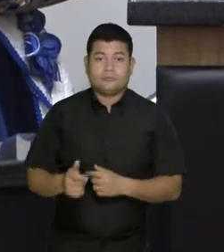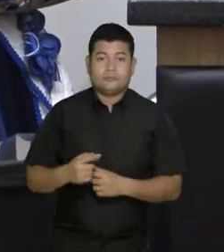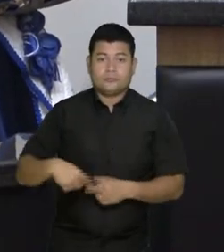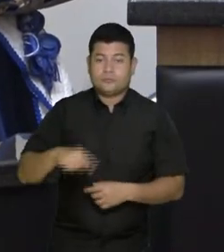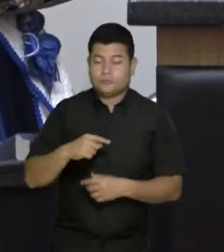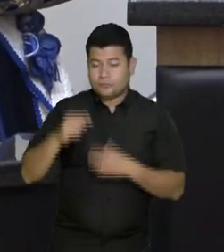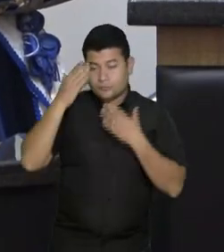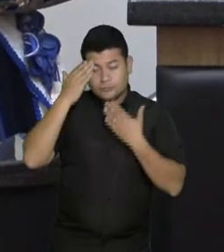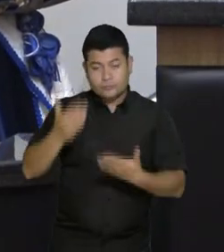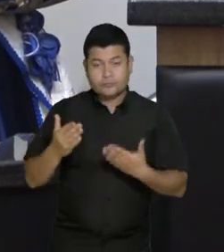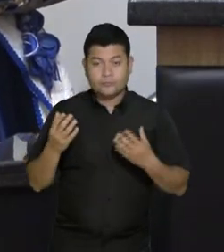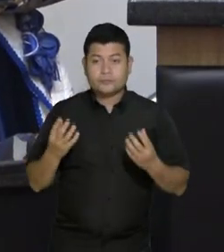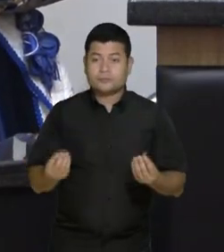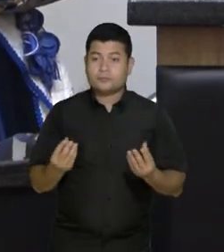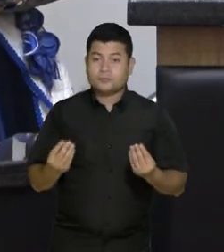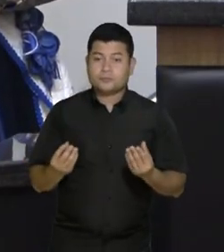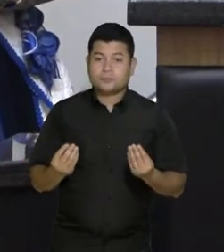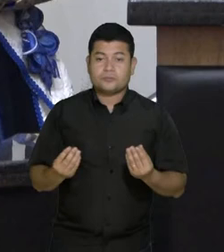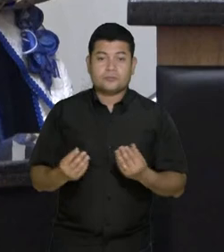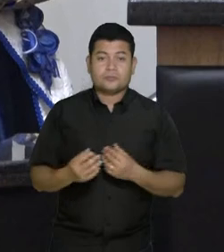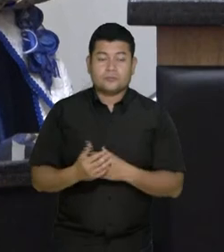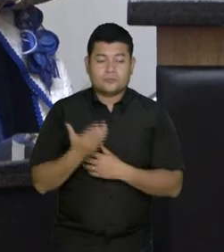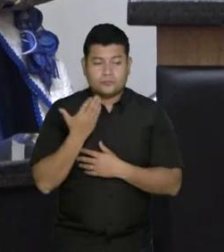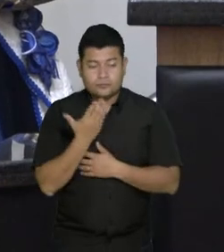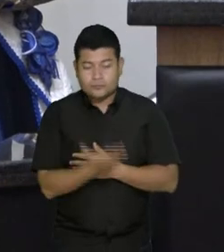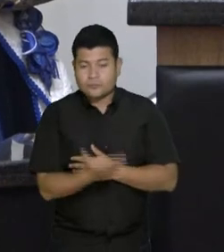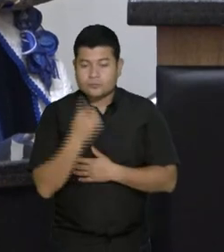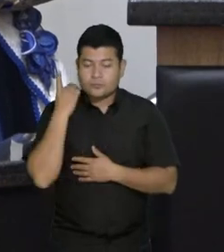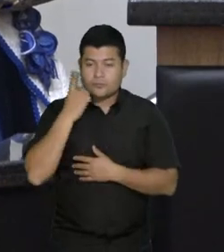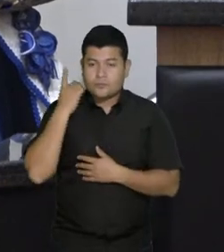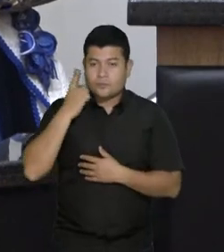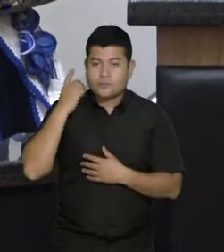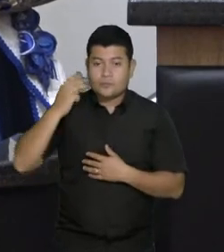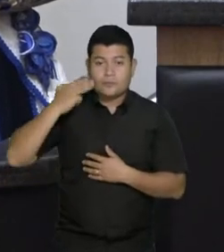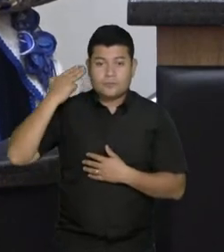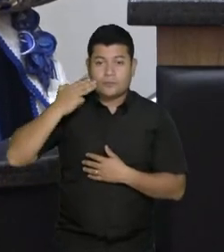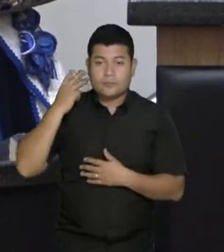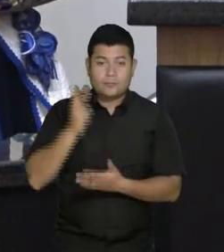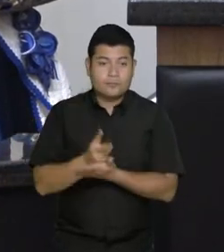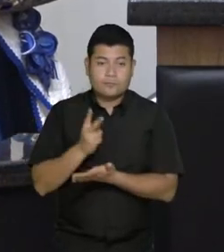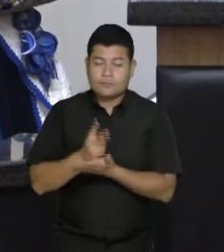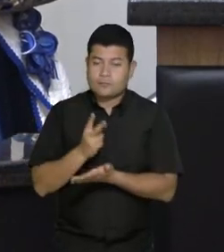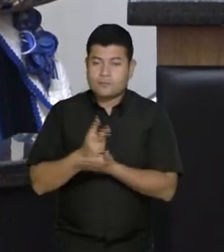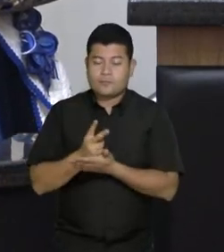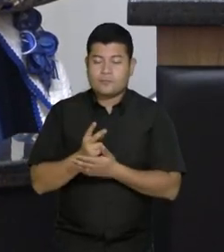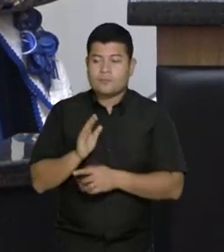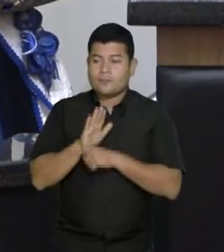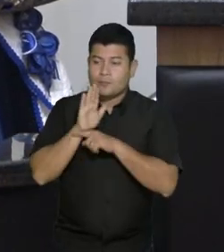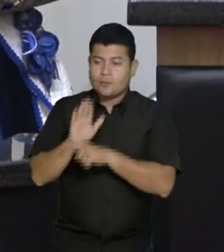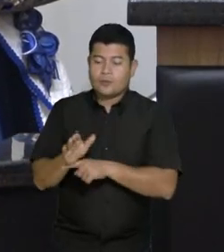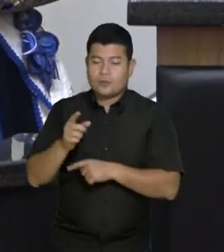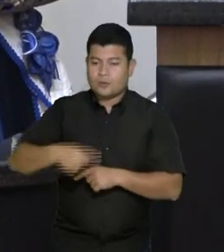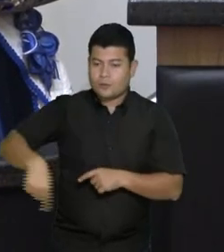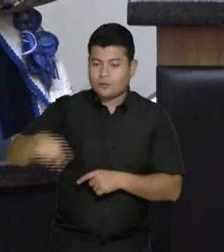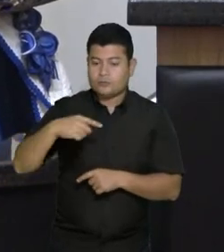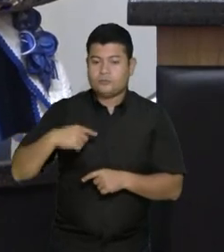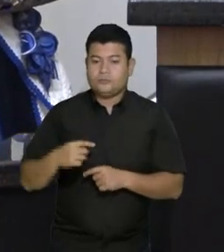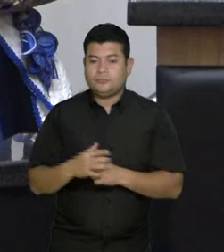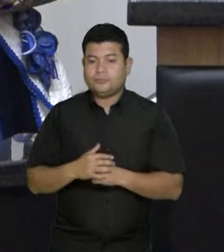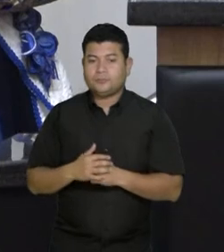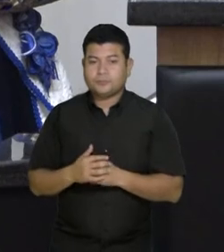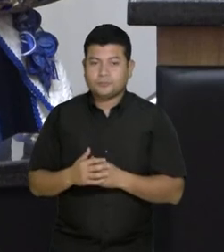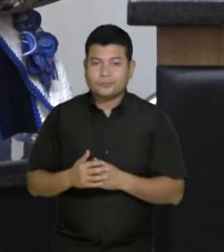muito. A gente agradece o nosso deputado Márcio, que sempre está nos ajudando no desenvolvimento e crescimento do nosso